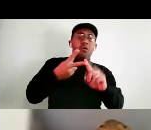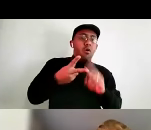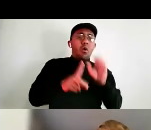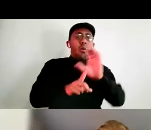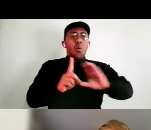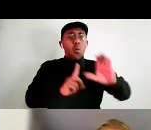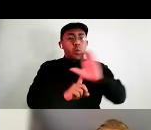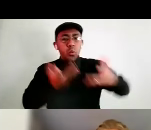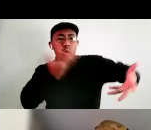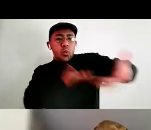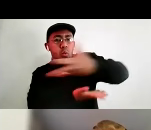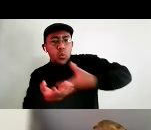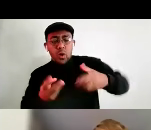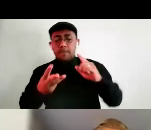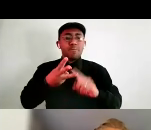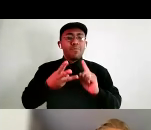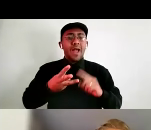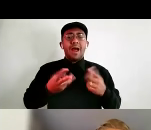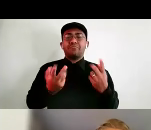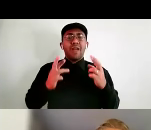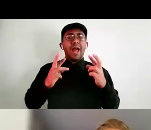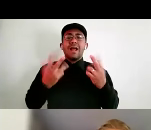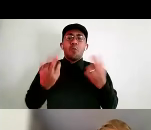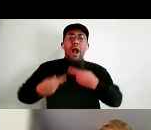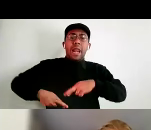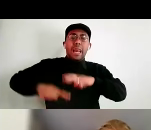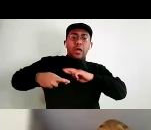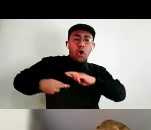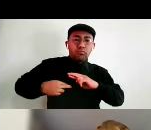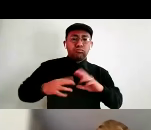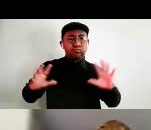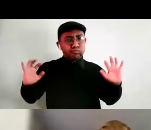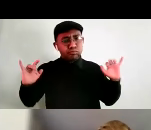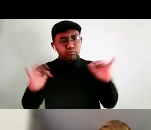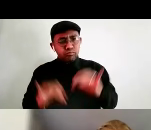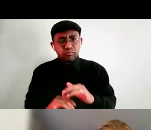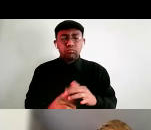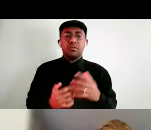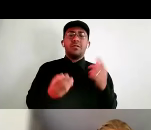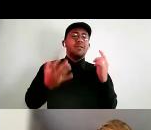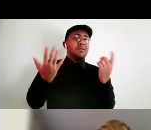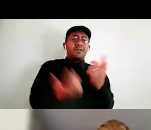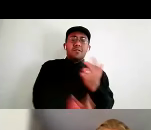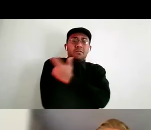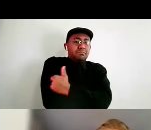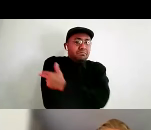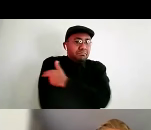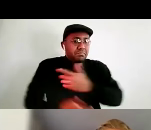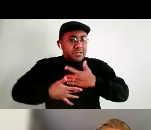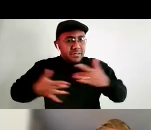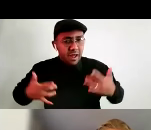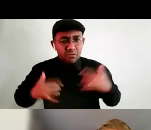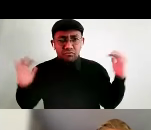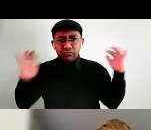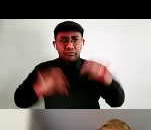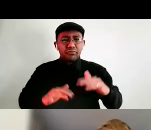culturais, entretenimento, políticos e também campanhas de saúde. As reuniões massivas